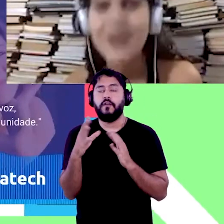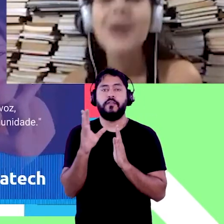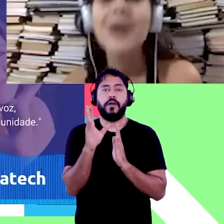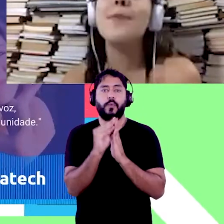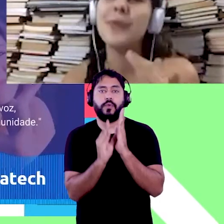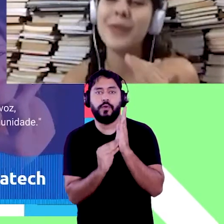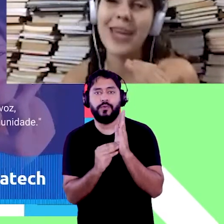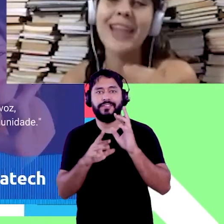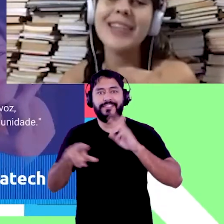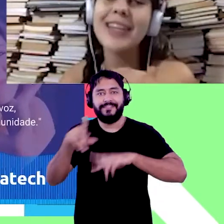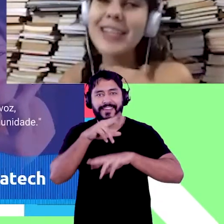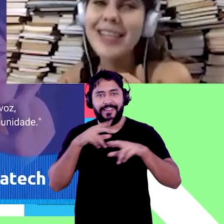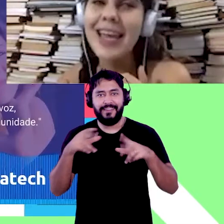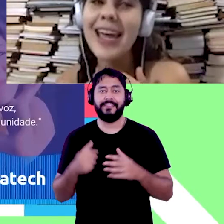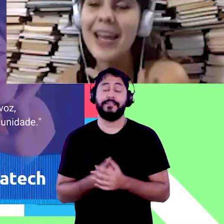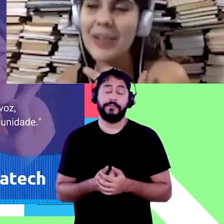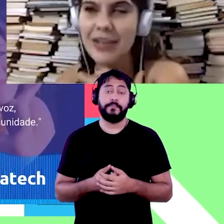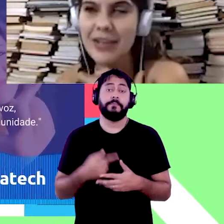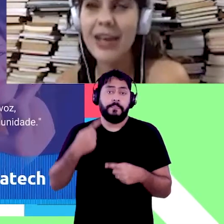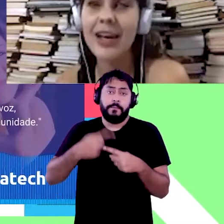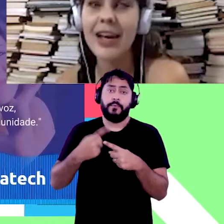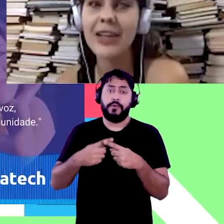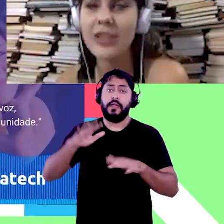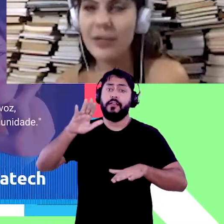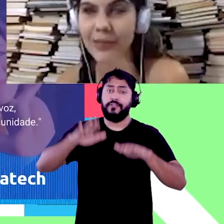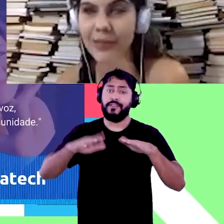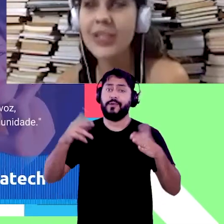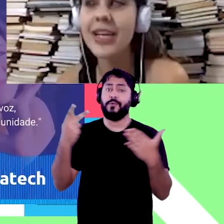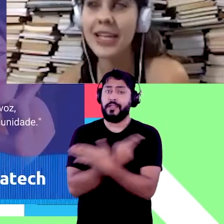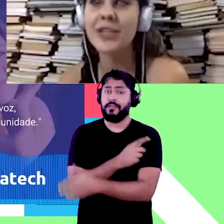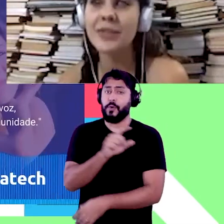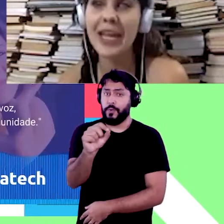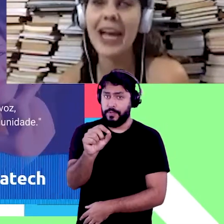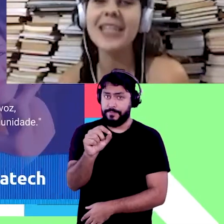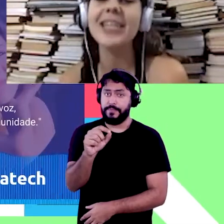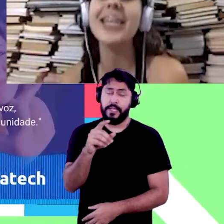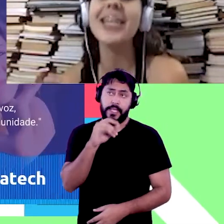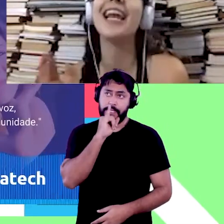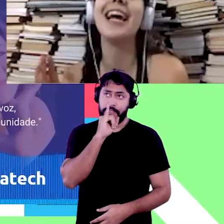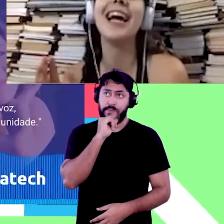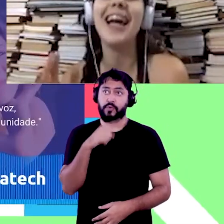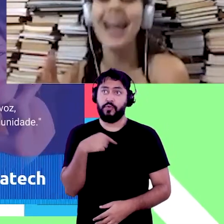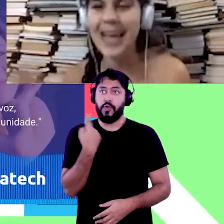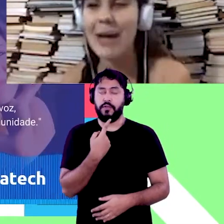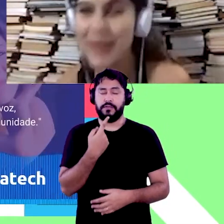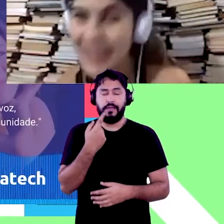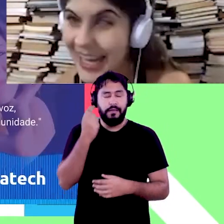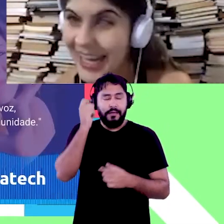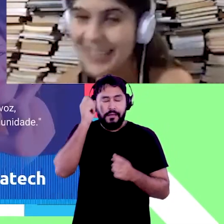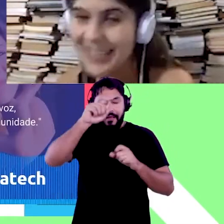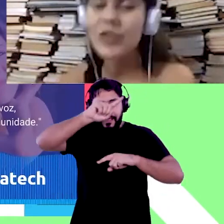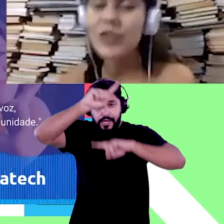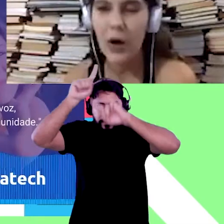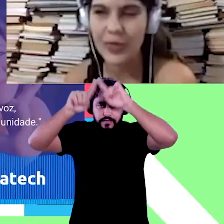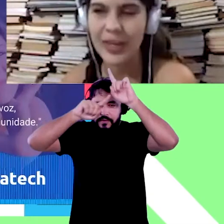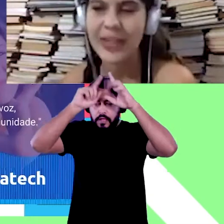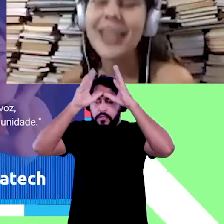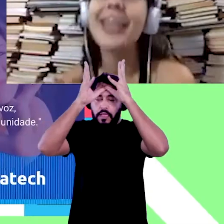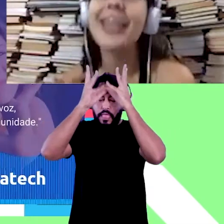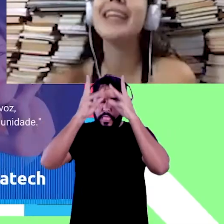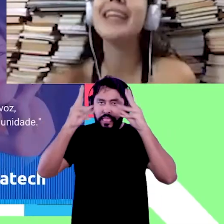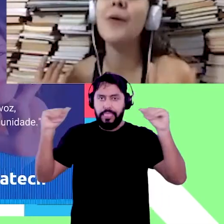diferentes. Porque, às vezes, a nossa fonte da criatividade, ela acaba, né? Ela se